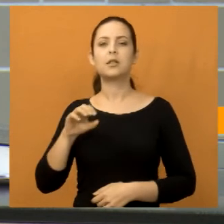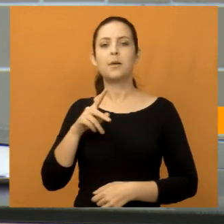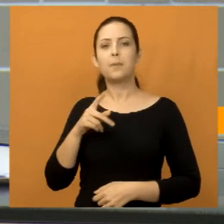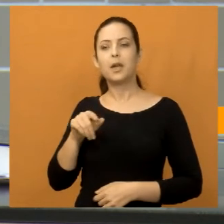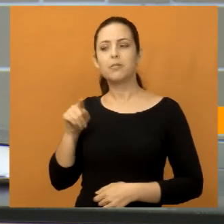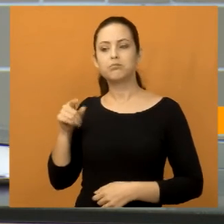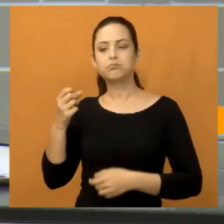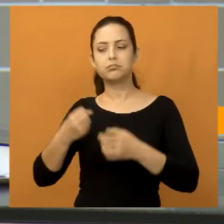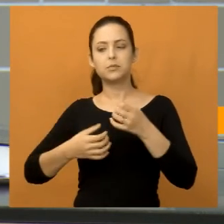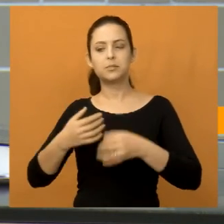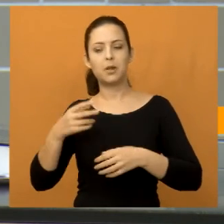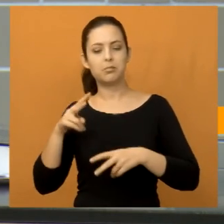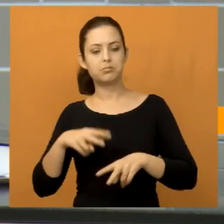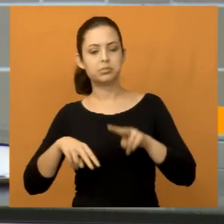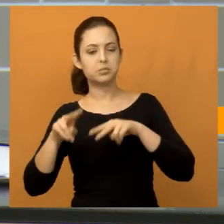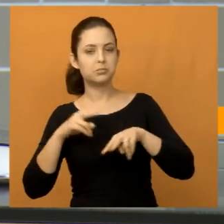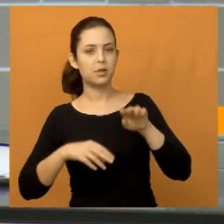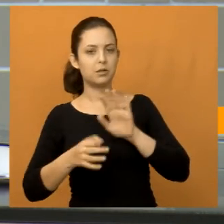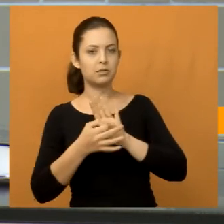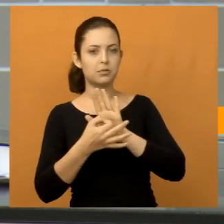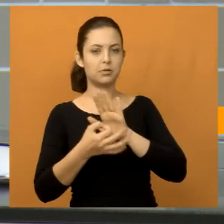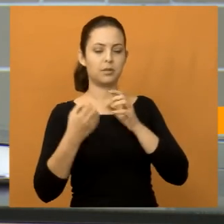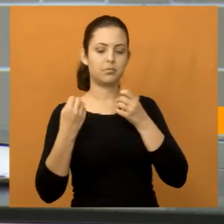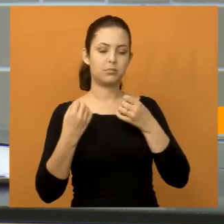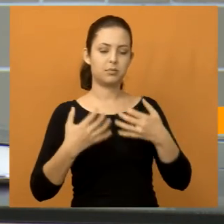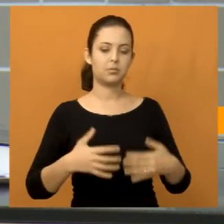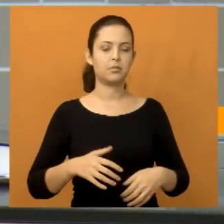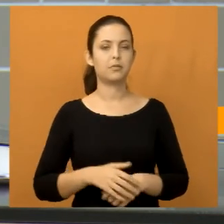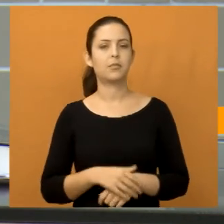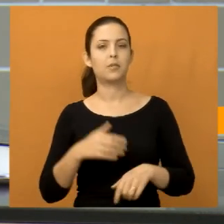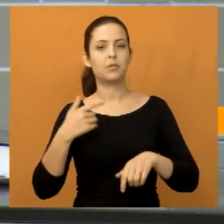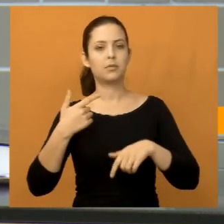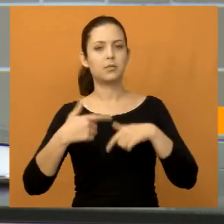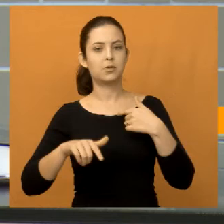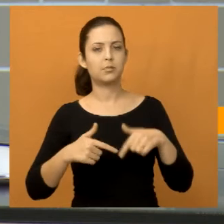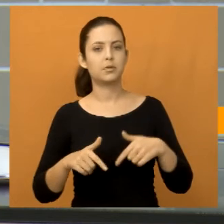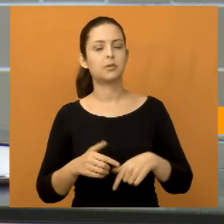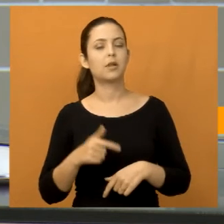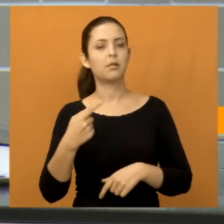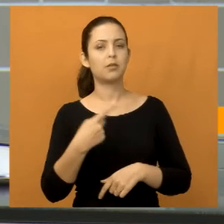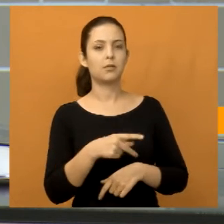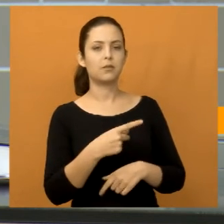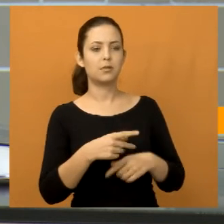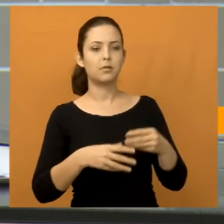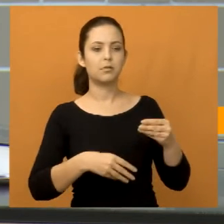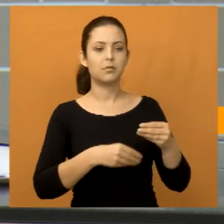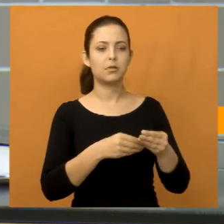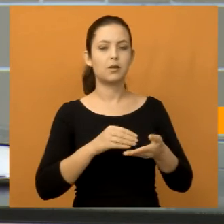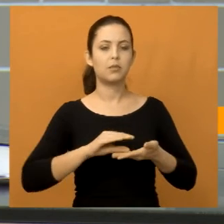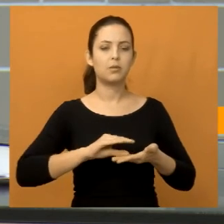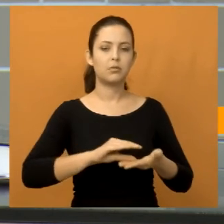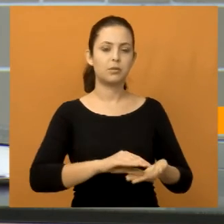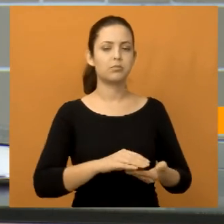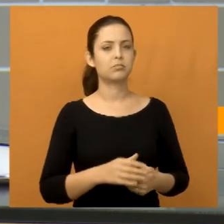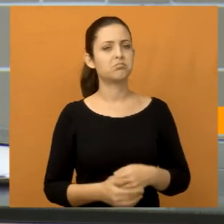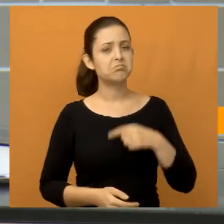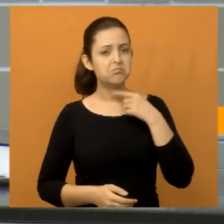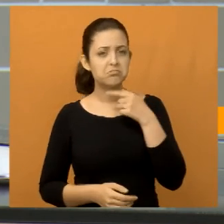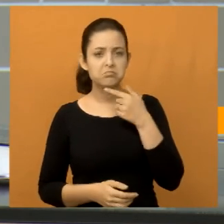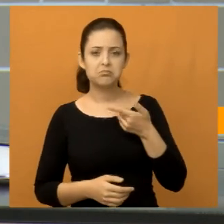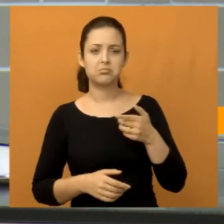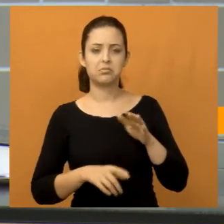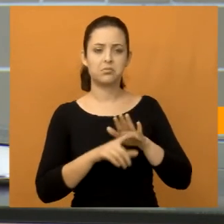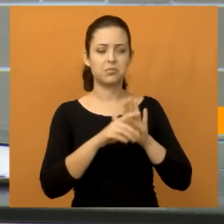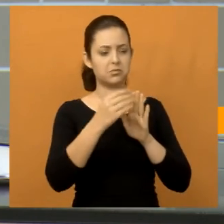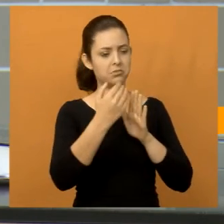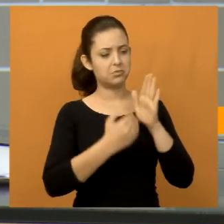CPI e iniciou seu depoimento explicando a função do crédito suplementar e que não havia nenhuma